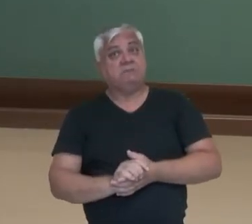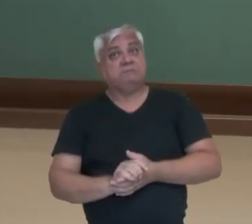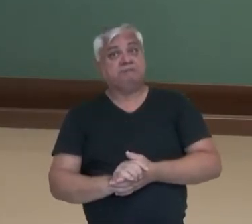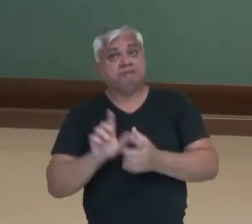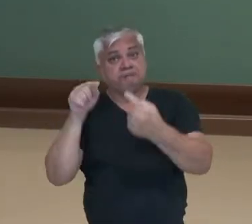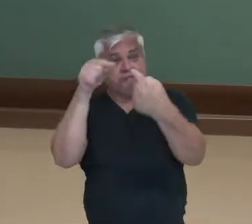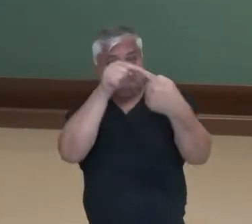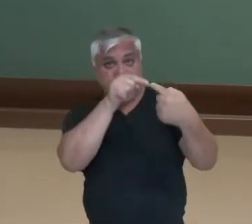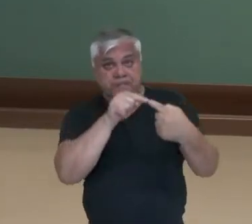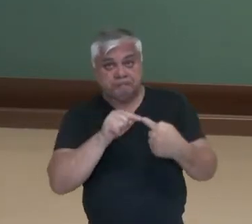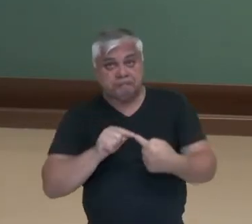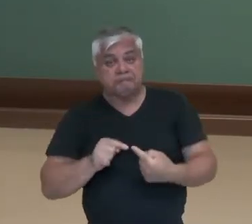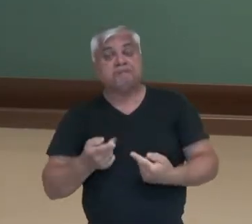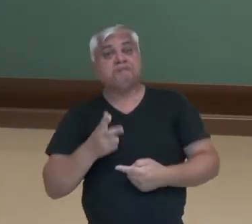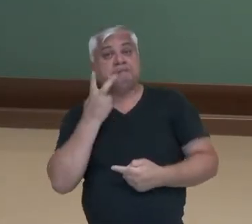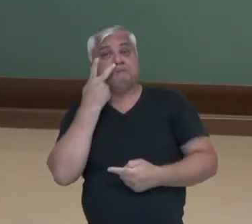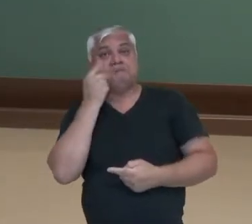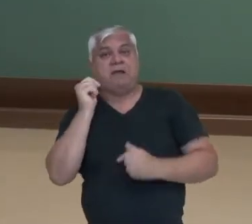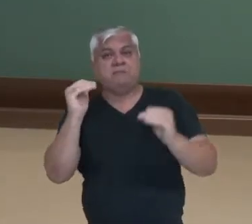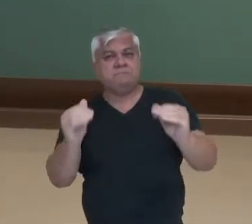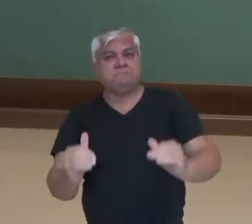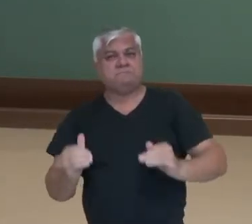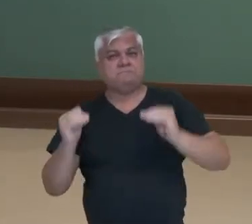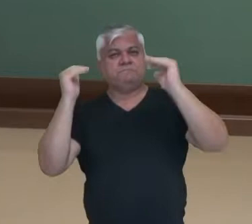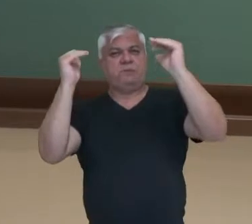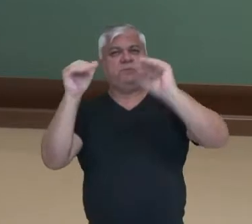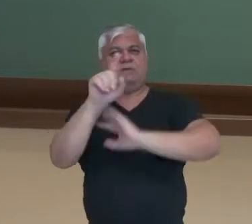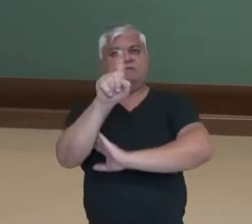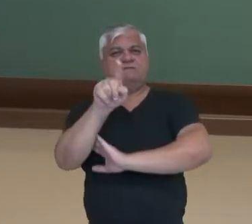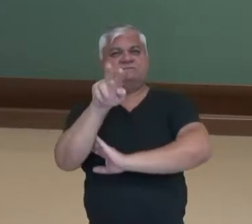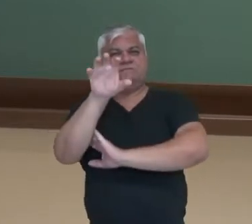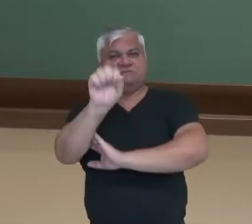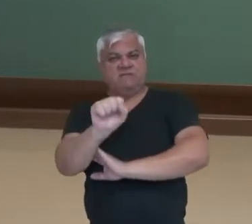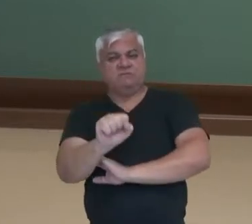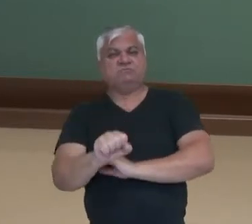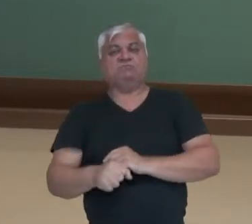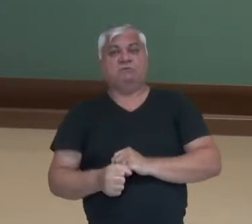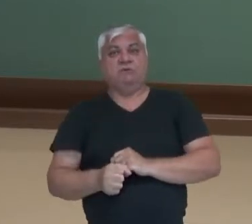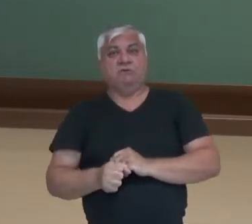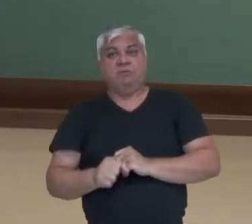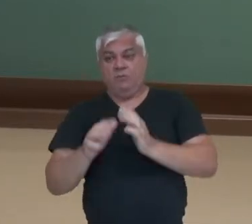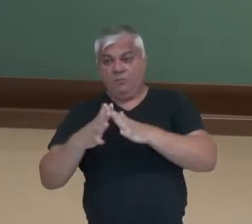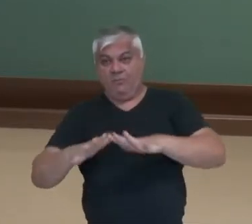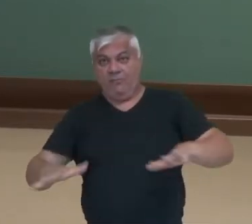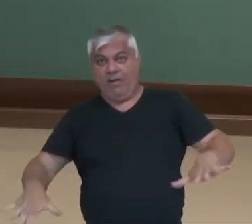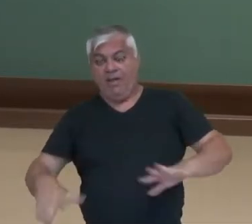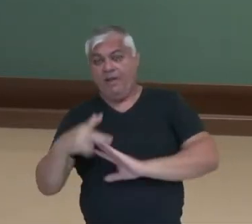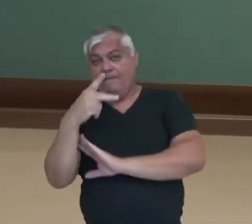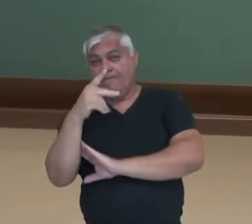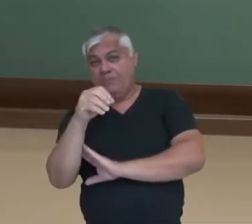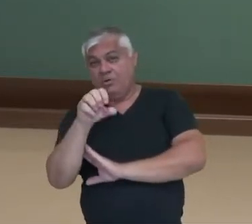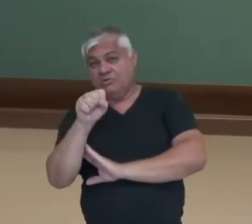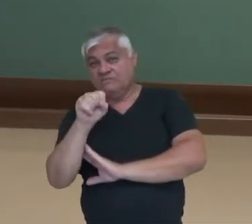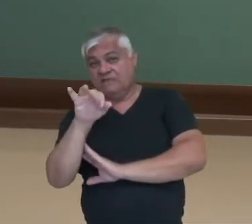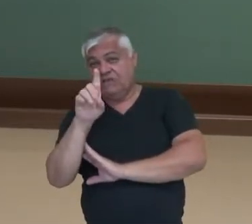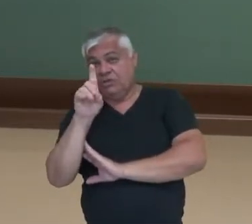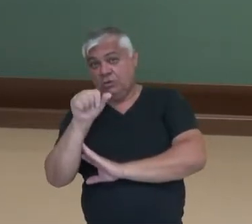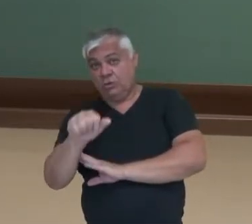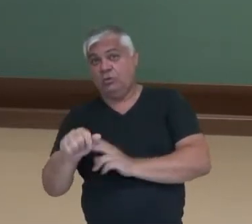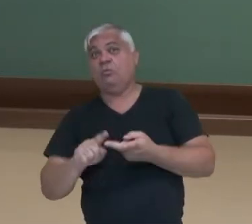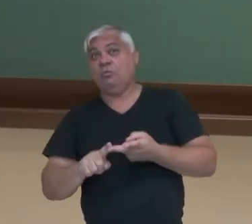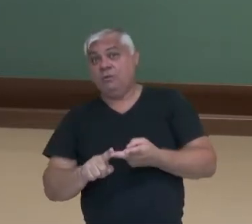dia. Pai de todos, né? Zeus, Poseidon ligado ao mar, Atena, a deusa da sabedoria, Ares, o deus